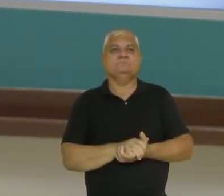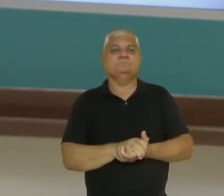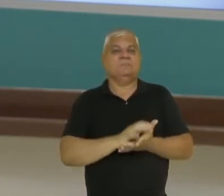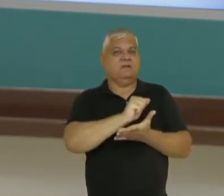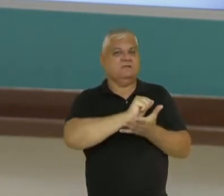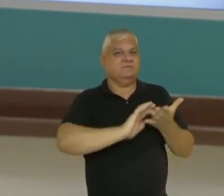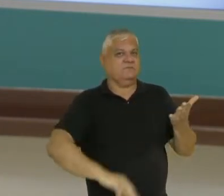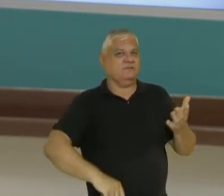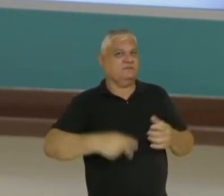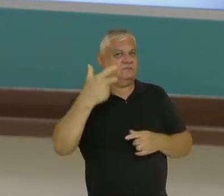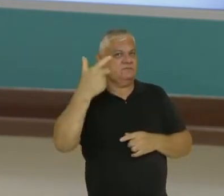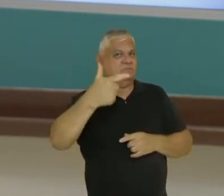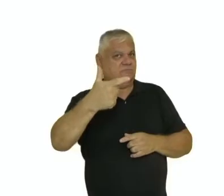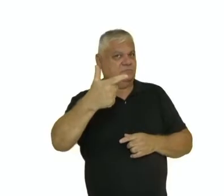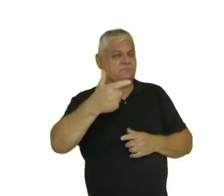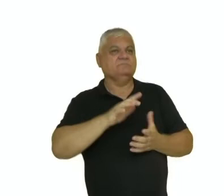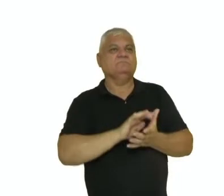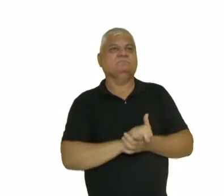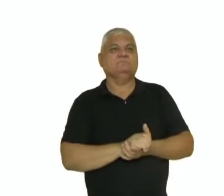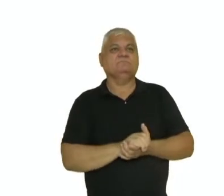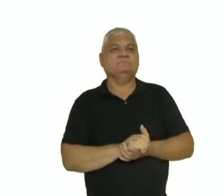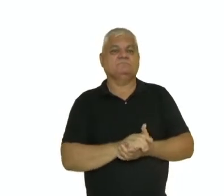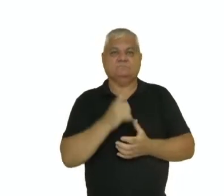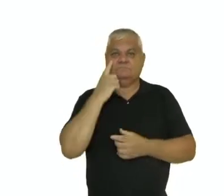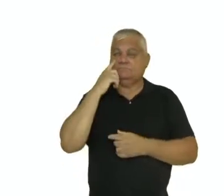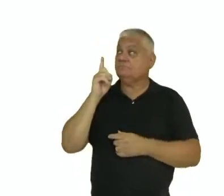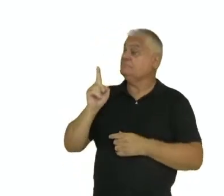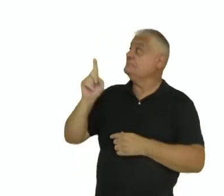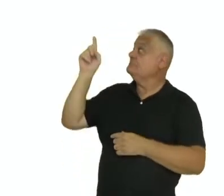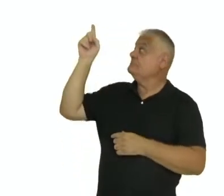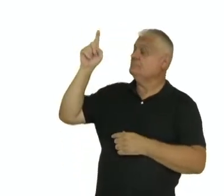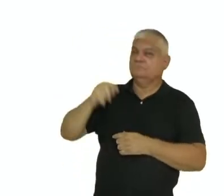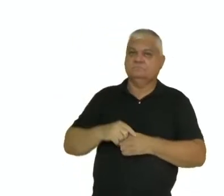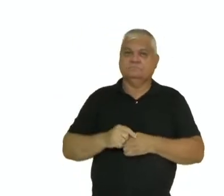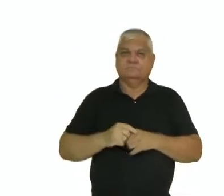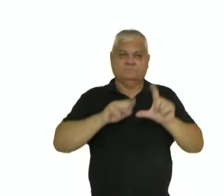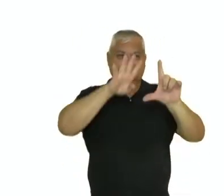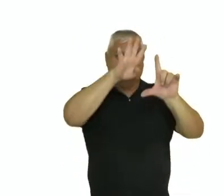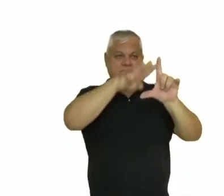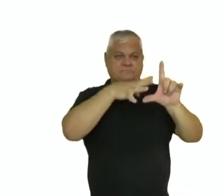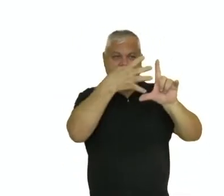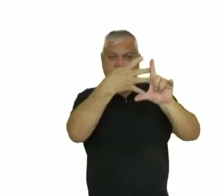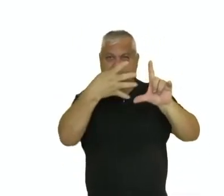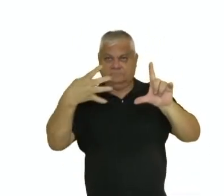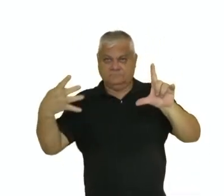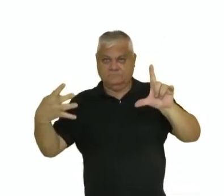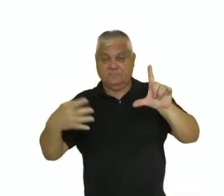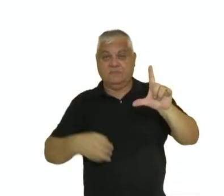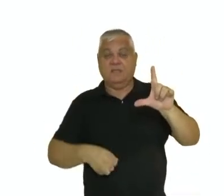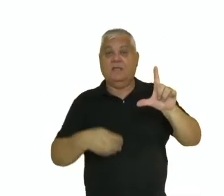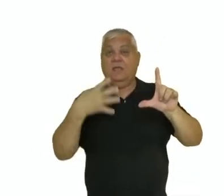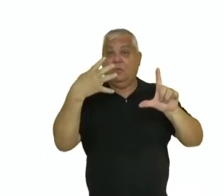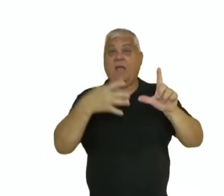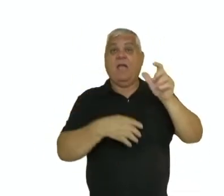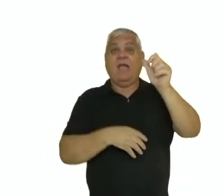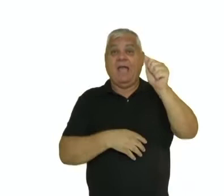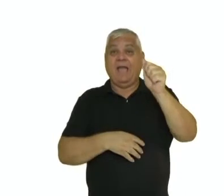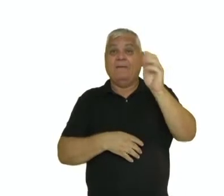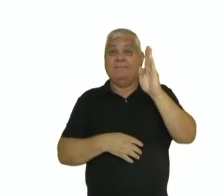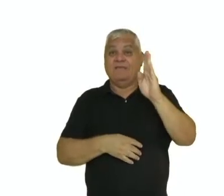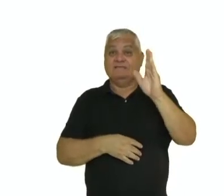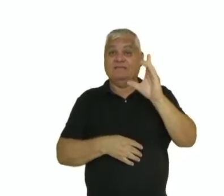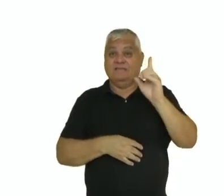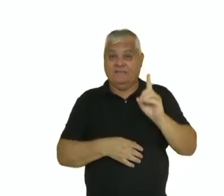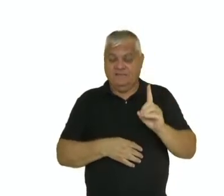Vamos fazer a atividade 2 agora? Considere o gráfico de massa versus volume de 4 substâncias, A, B, C e D,